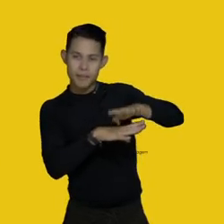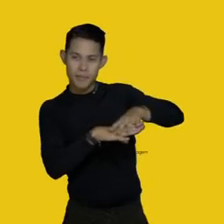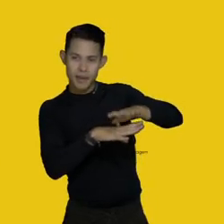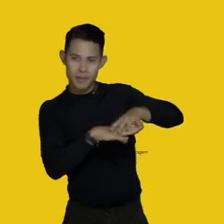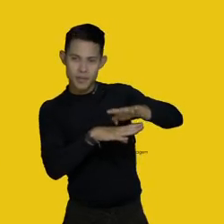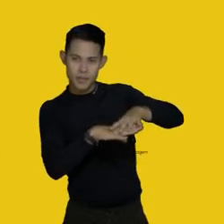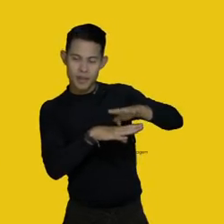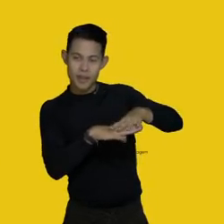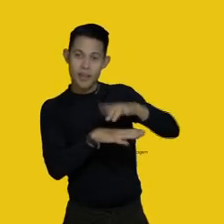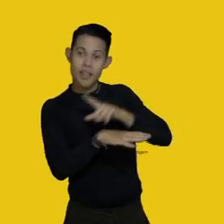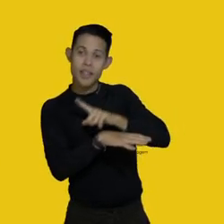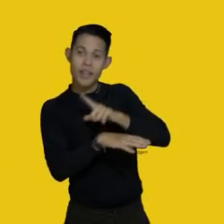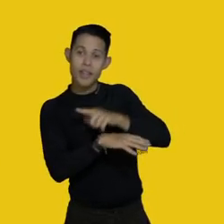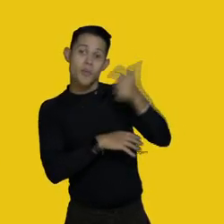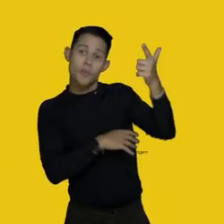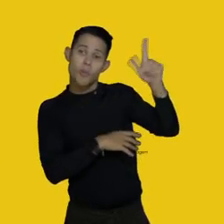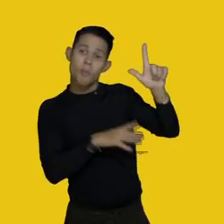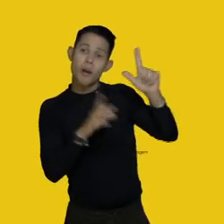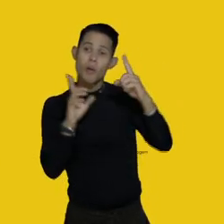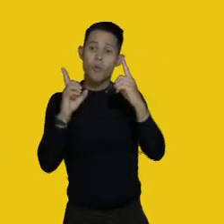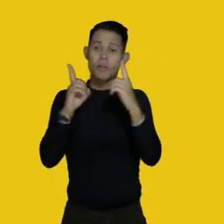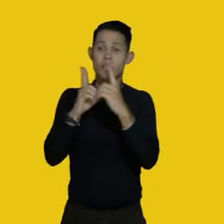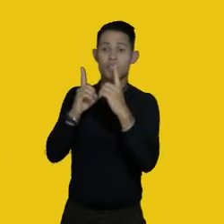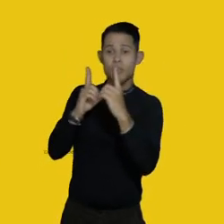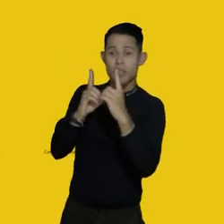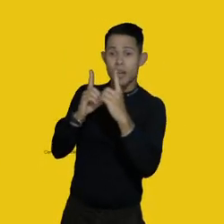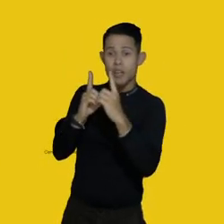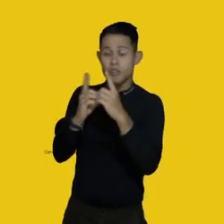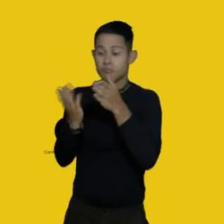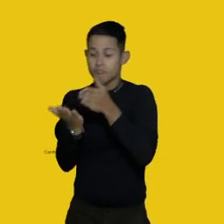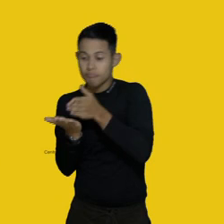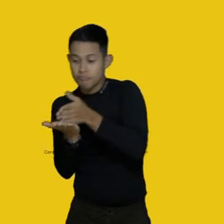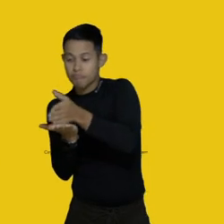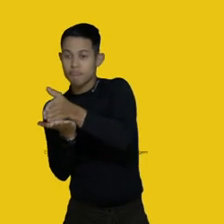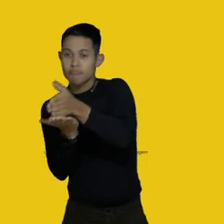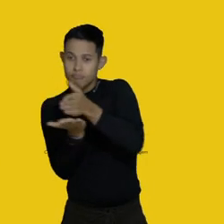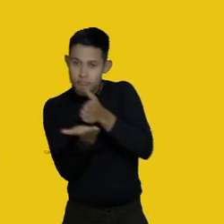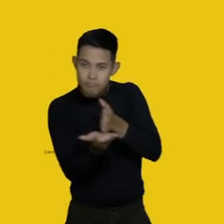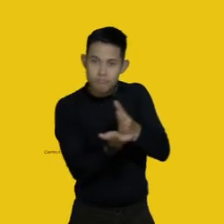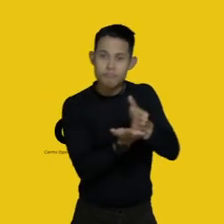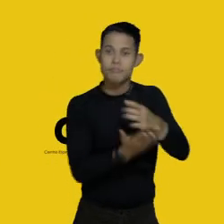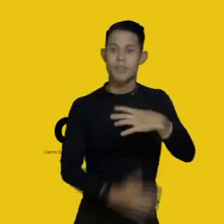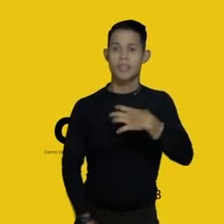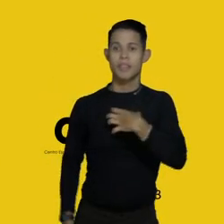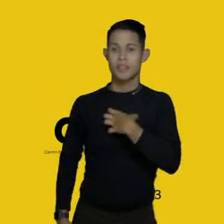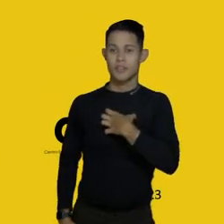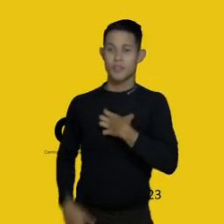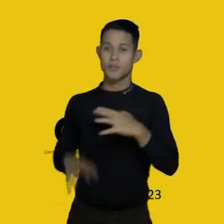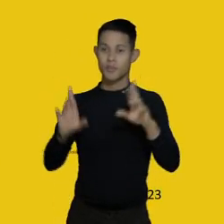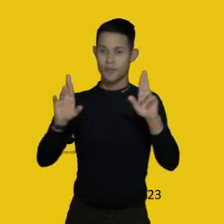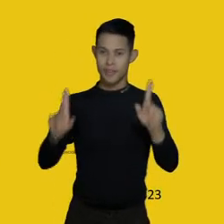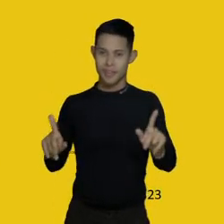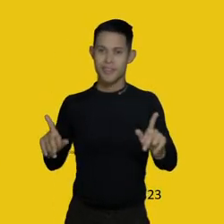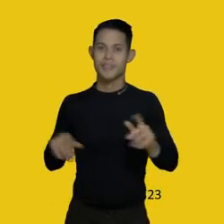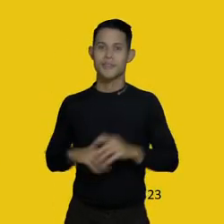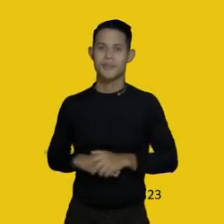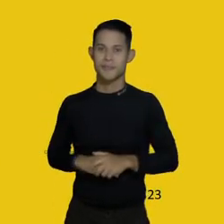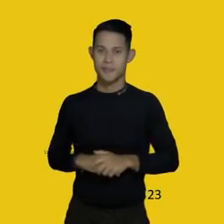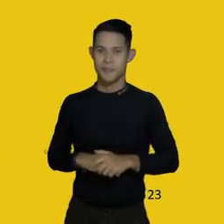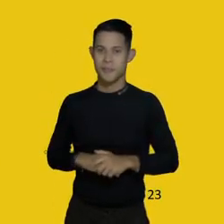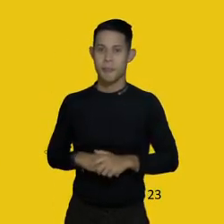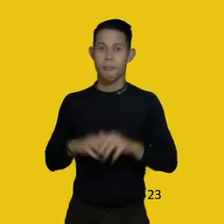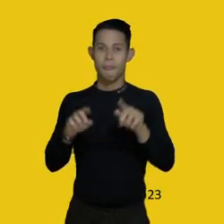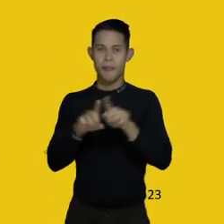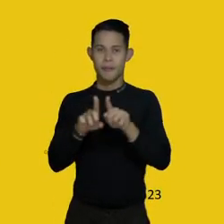de eh caminhos né de formas né nas avaliações né a